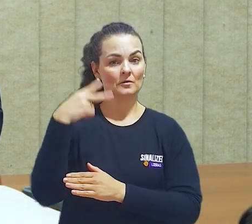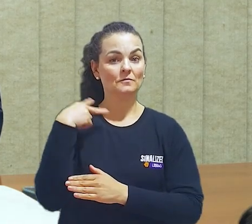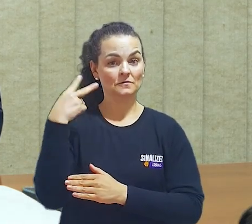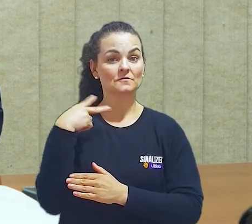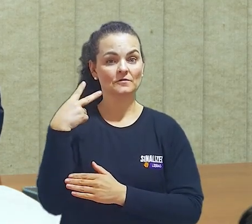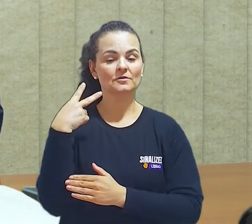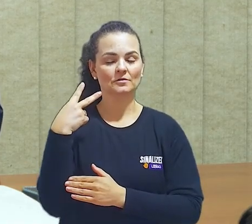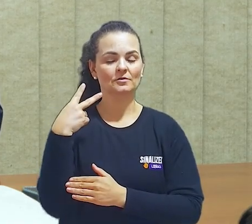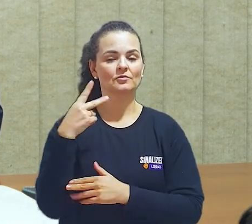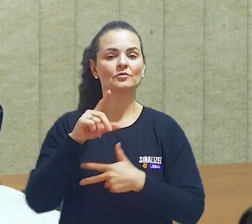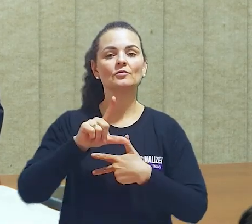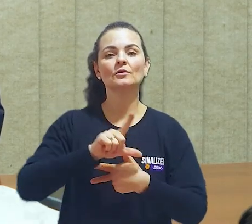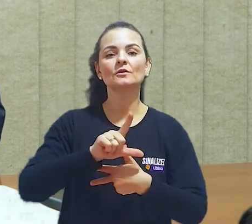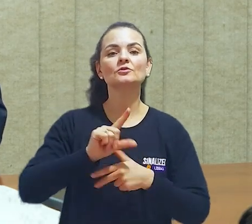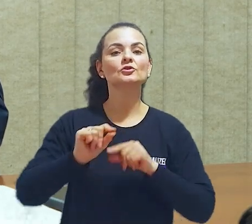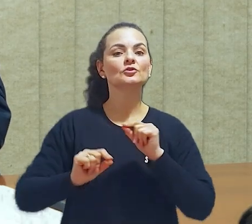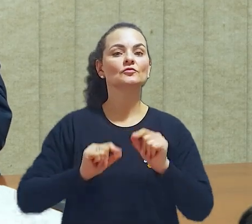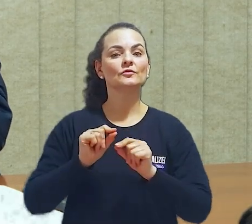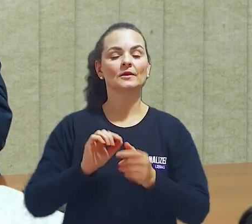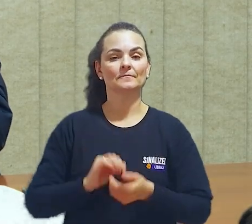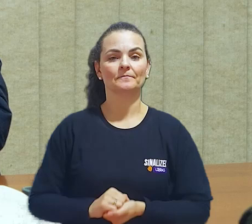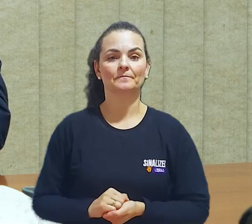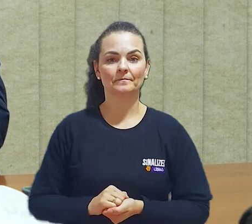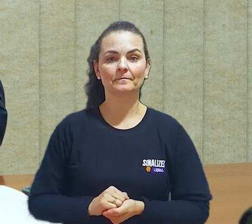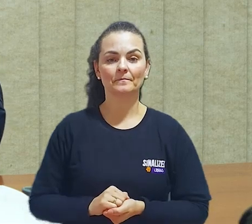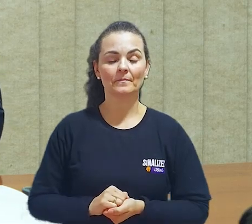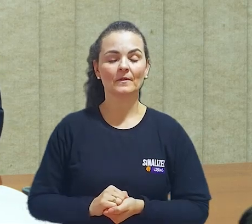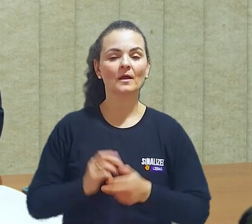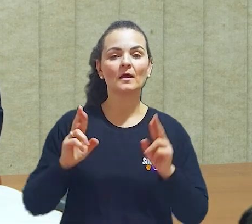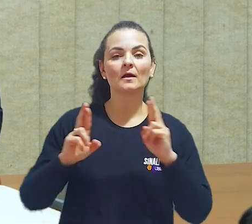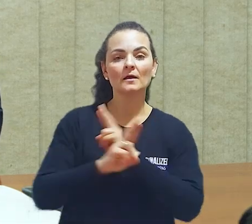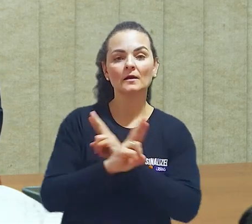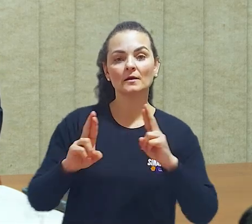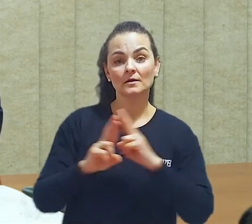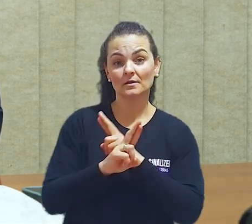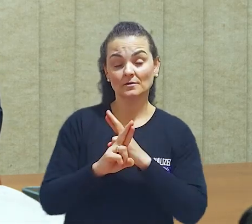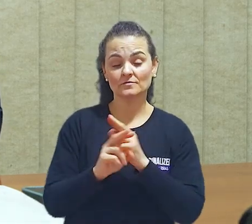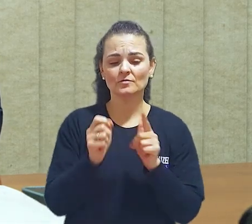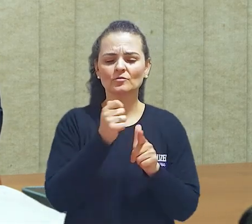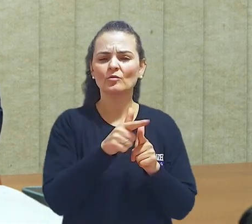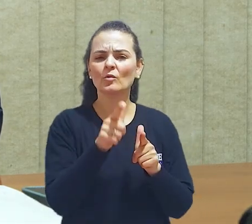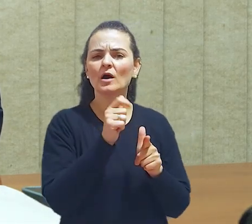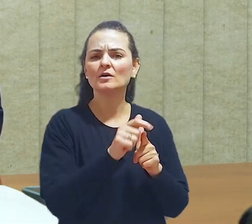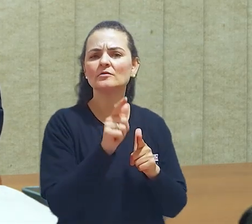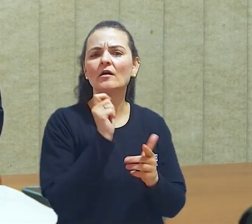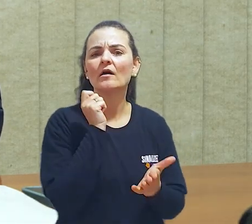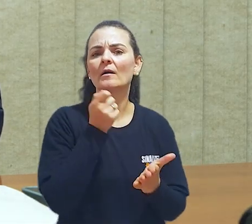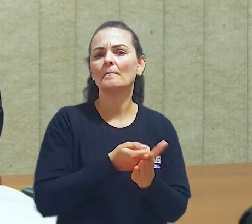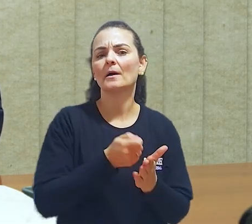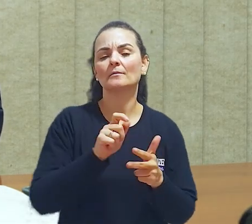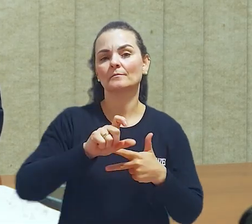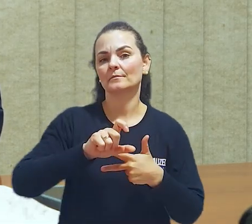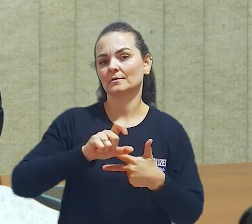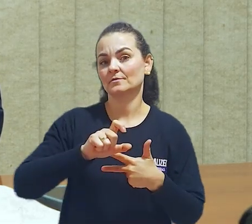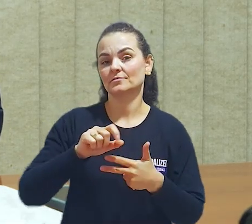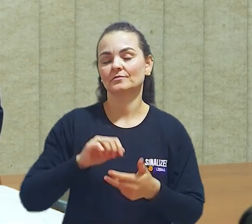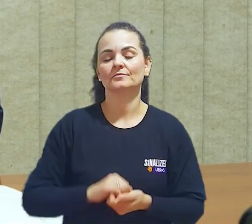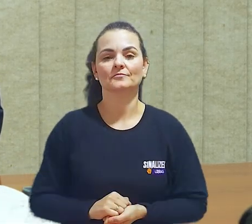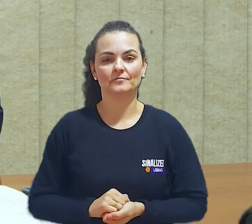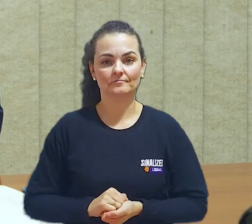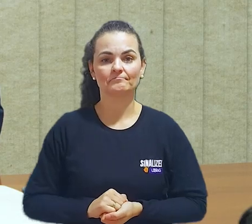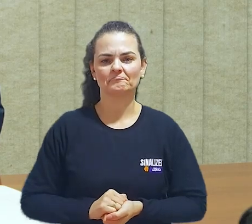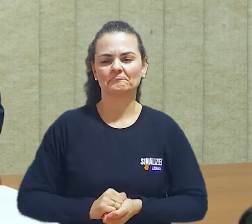do Legislativo, a questão relacionada aos aluguéis pagos pelo Executivo. Nós